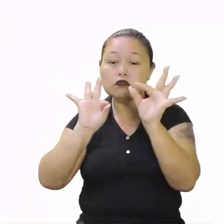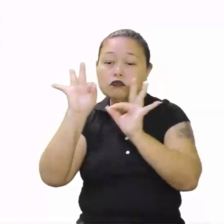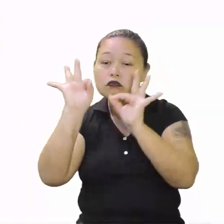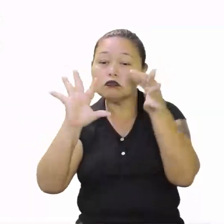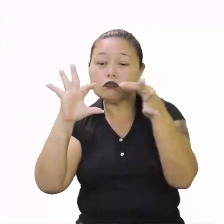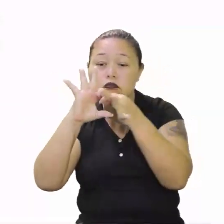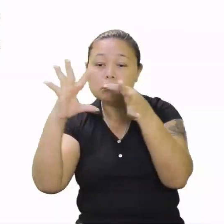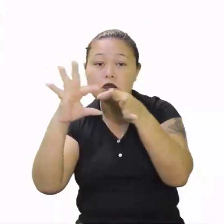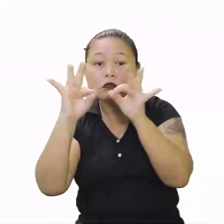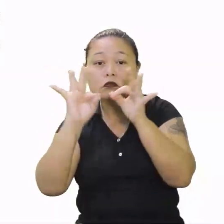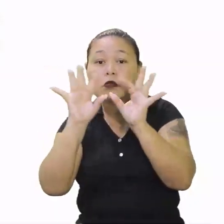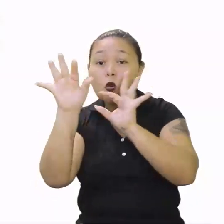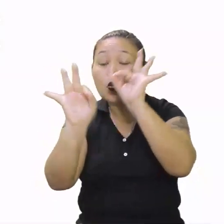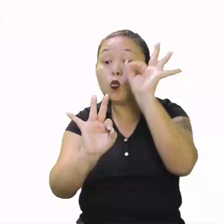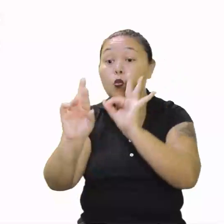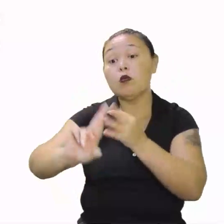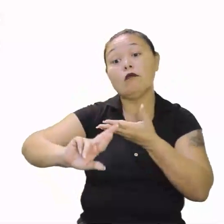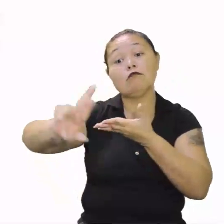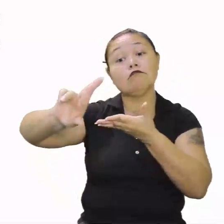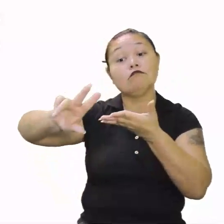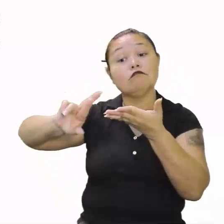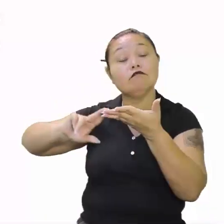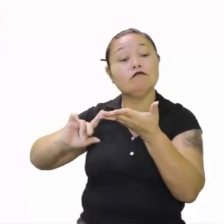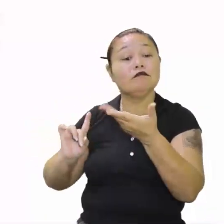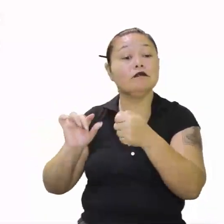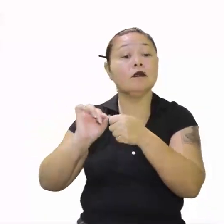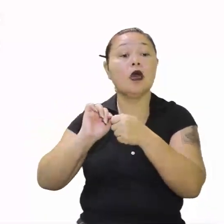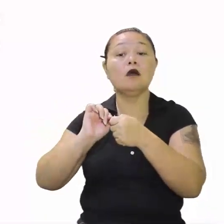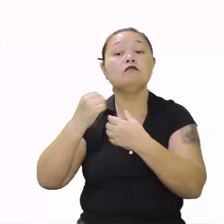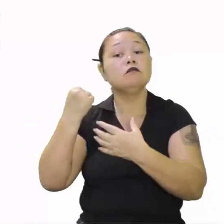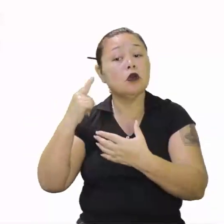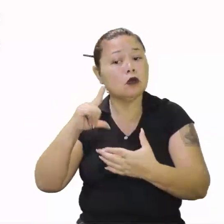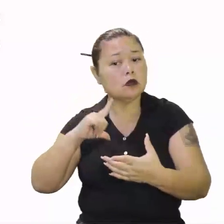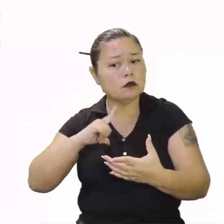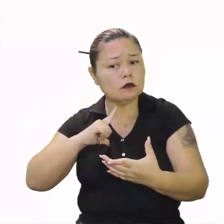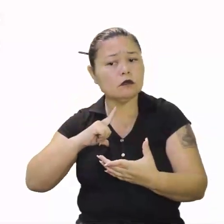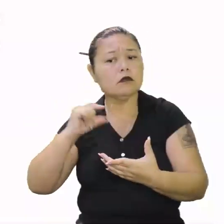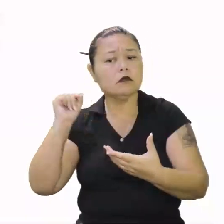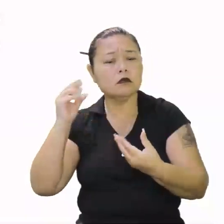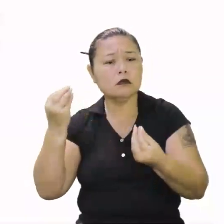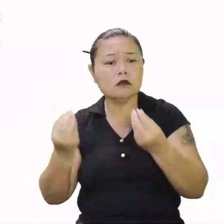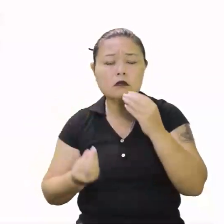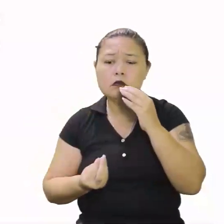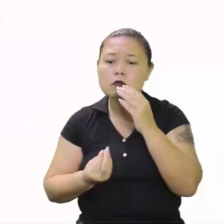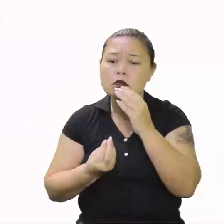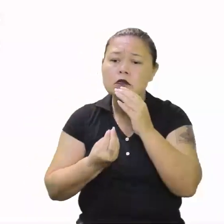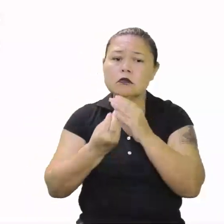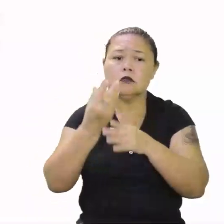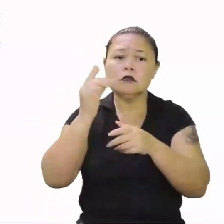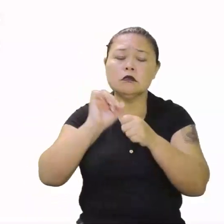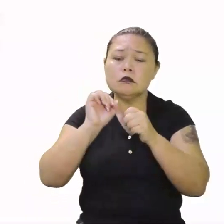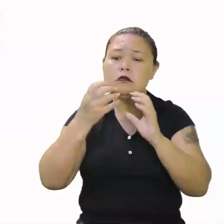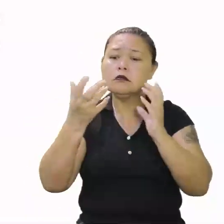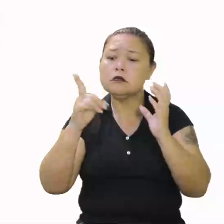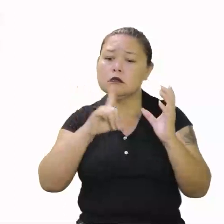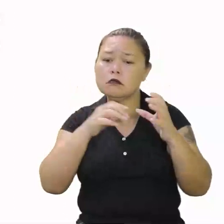de diferentes formas, o que garante diferentes propriedades